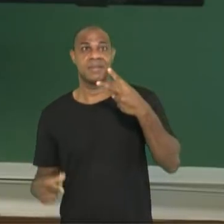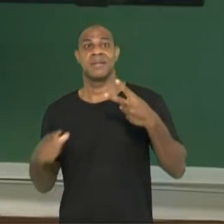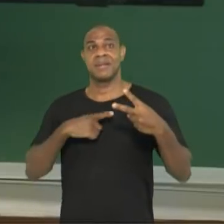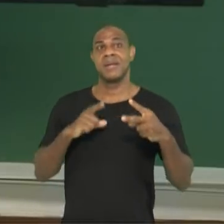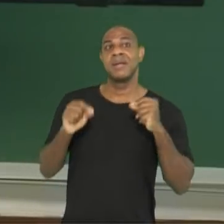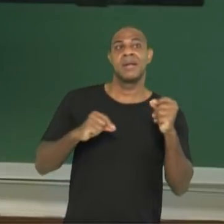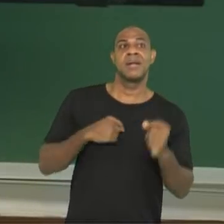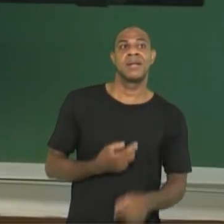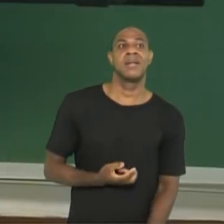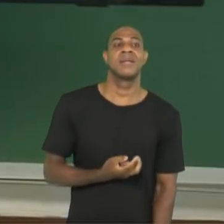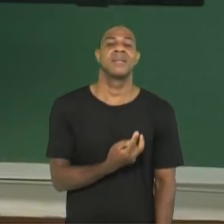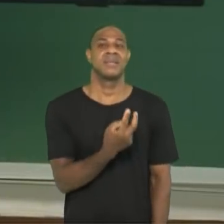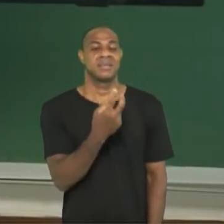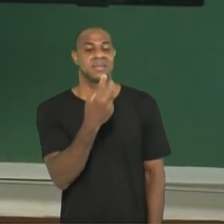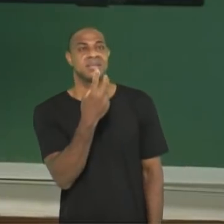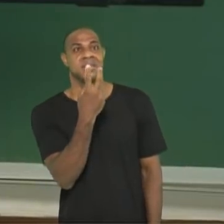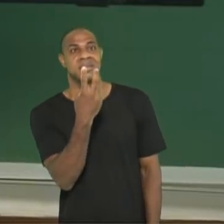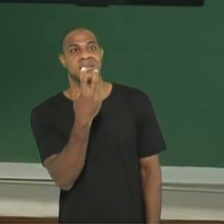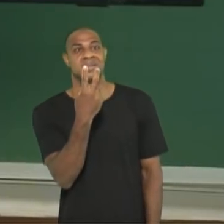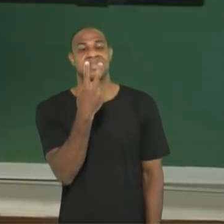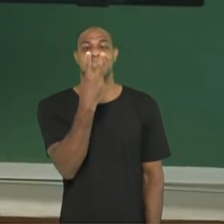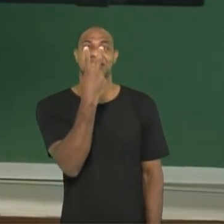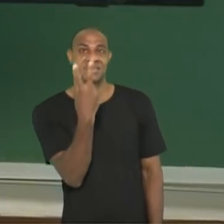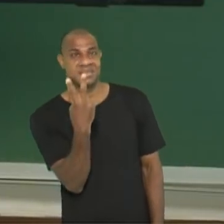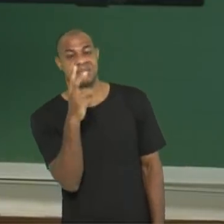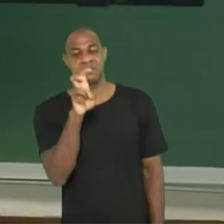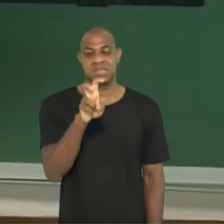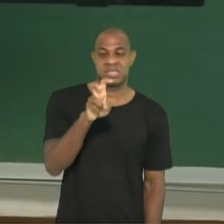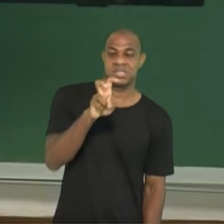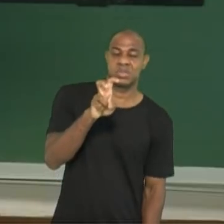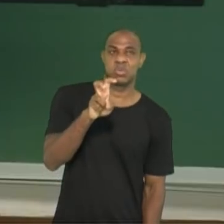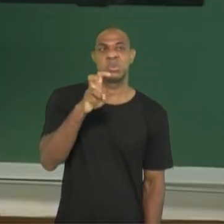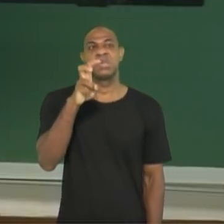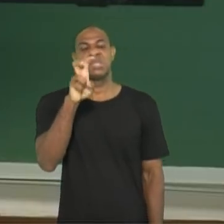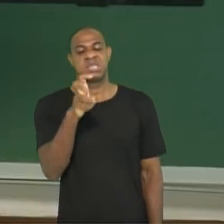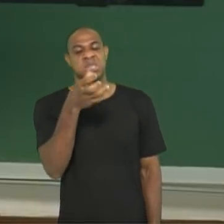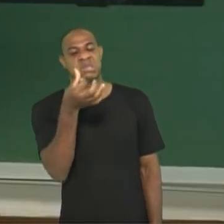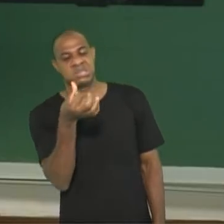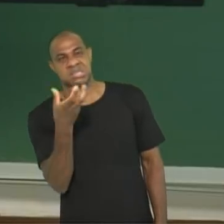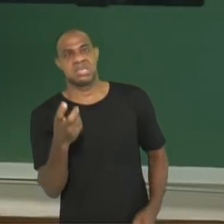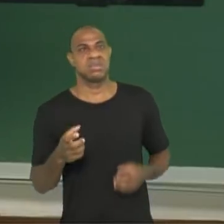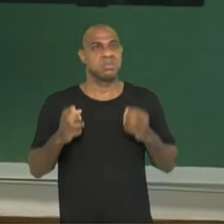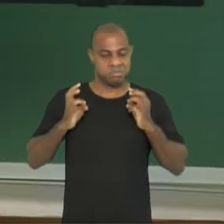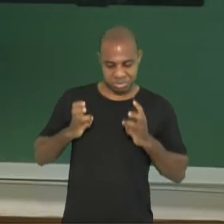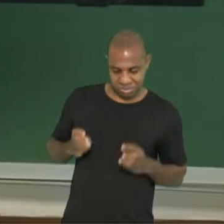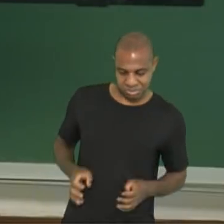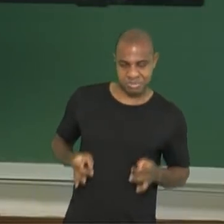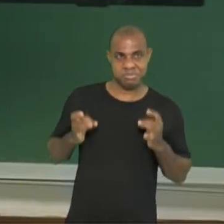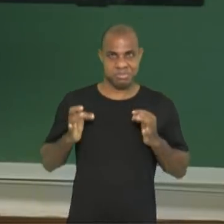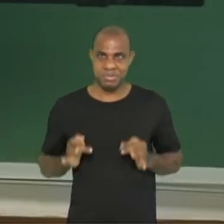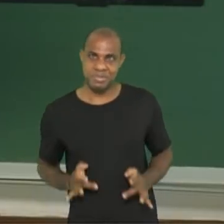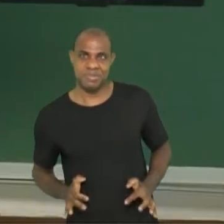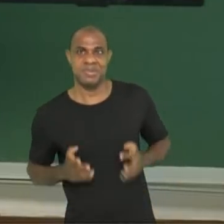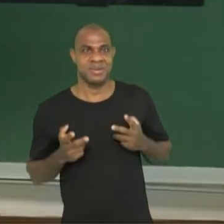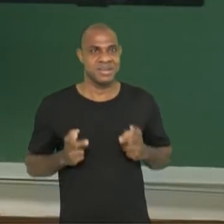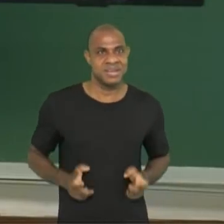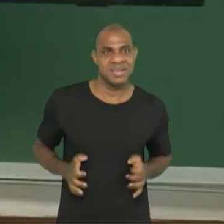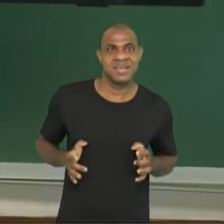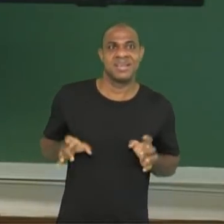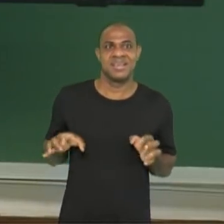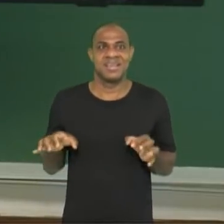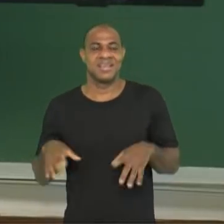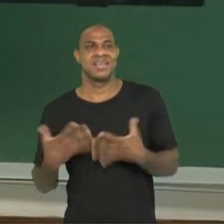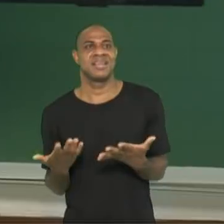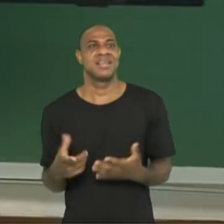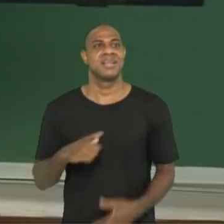ter 5 ou mais pares de apêndices, então são muitos apêndices que esses animais também apresentam. E eles